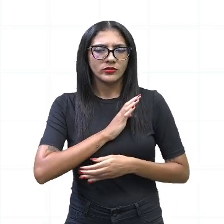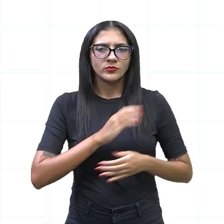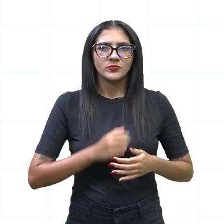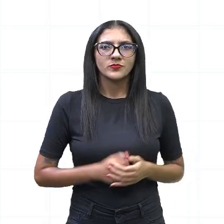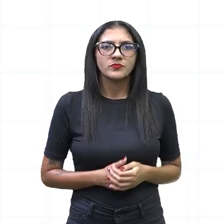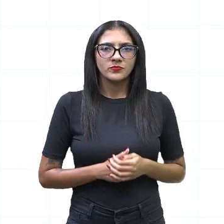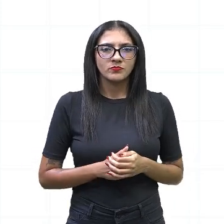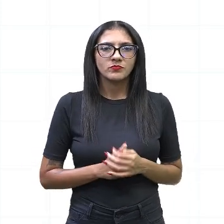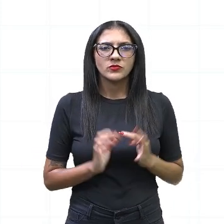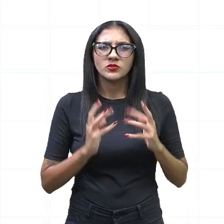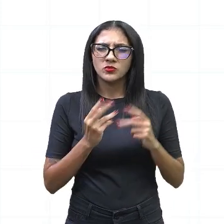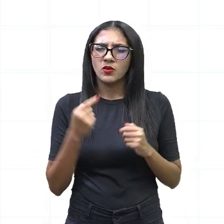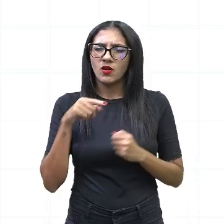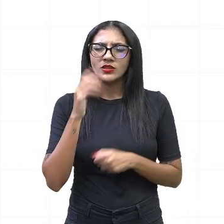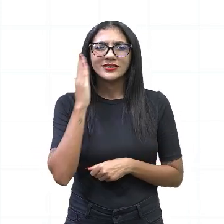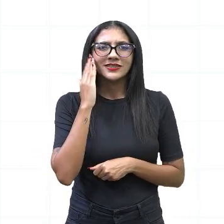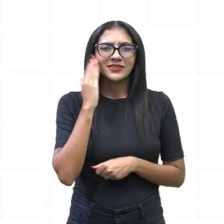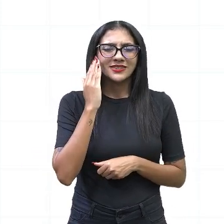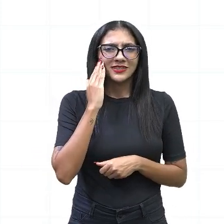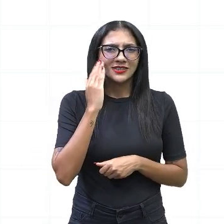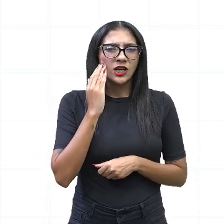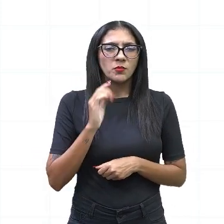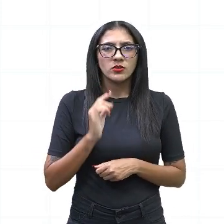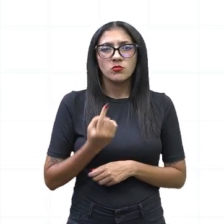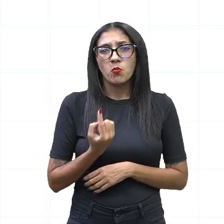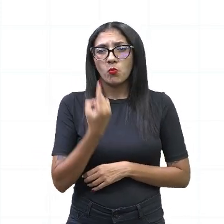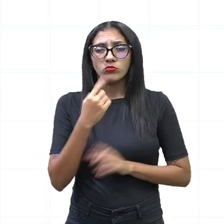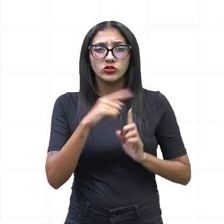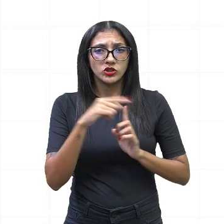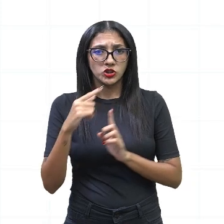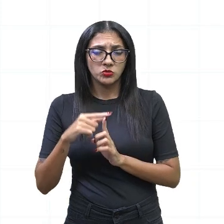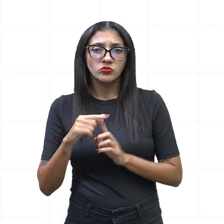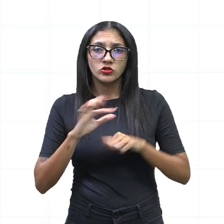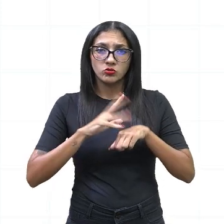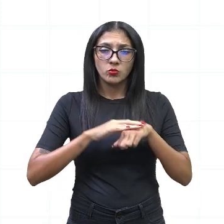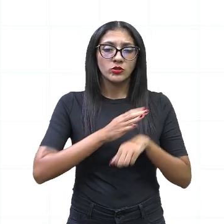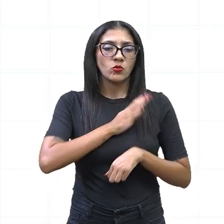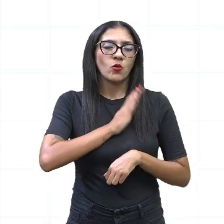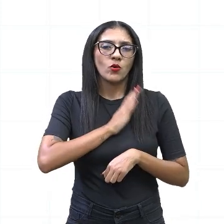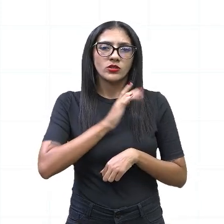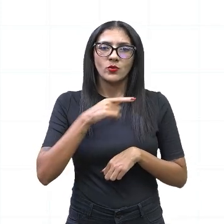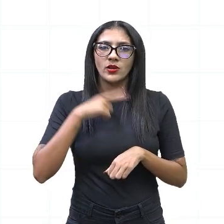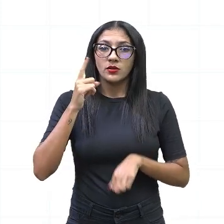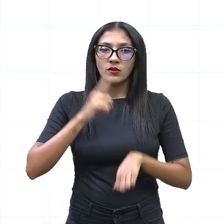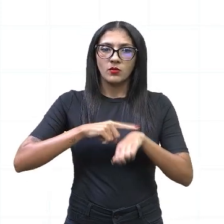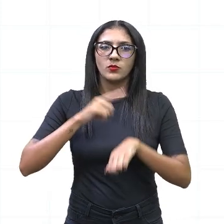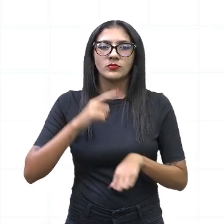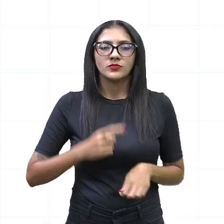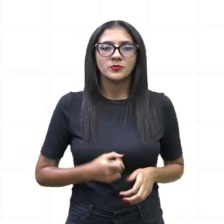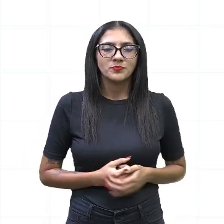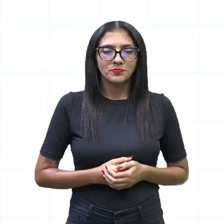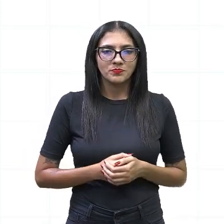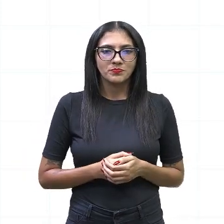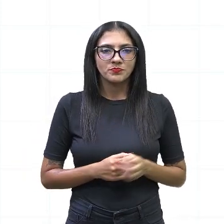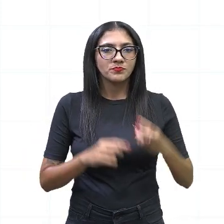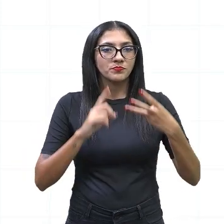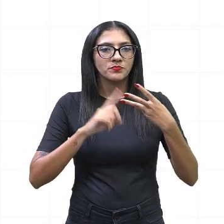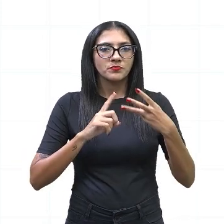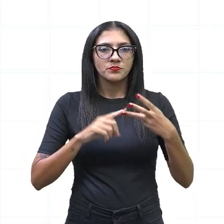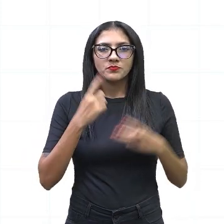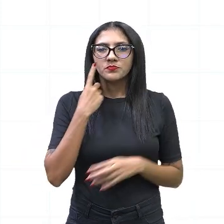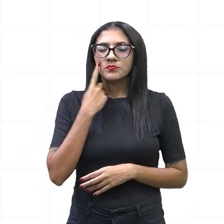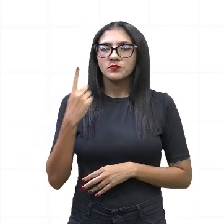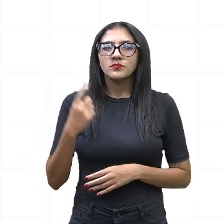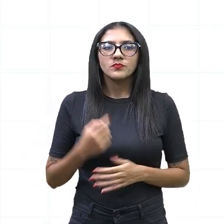que tem um infarto que ele é fatal, é morte na certa, né? Respiratórias crônicas, tem a